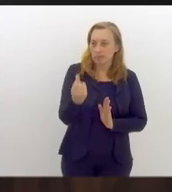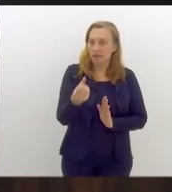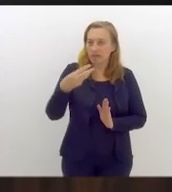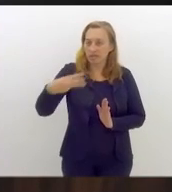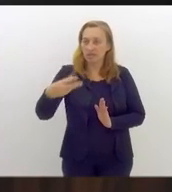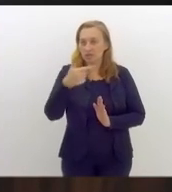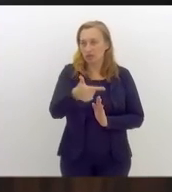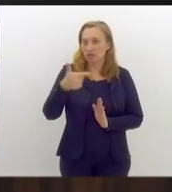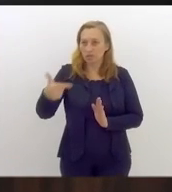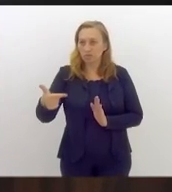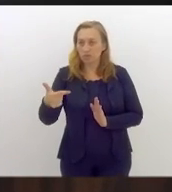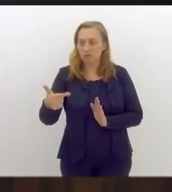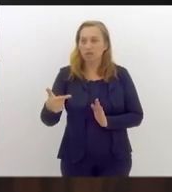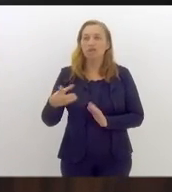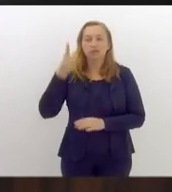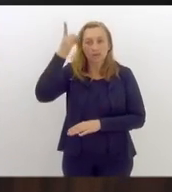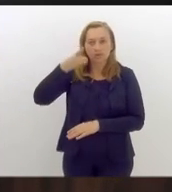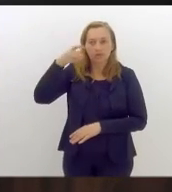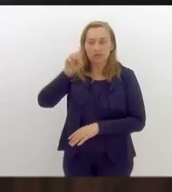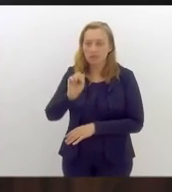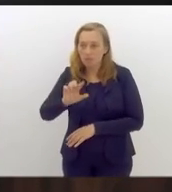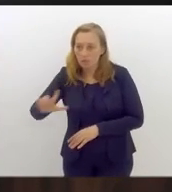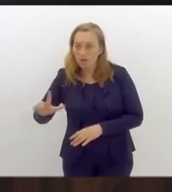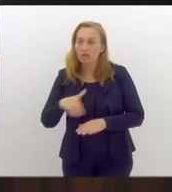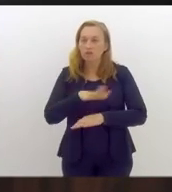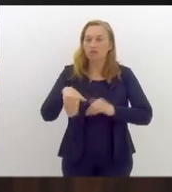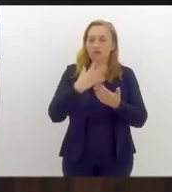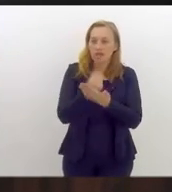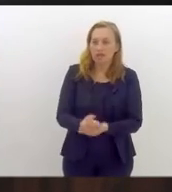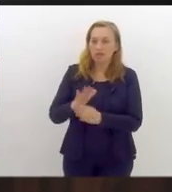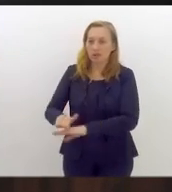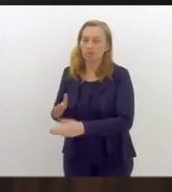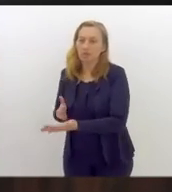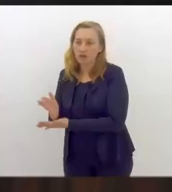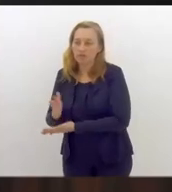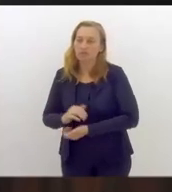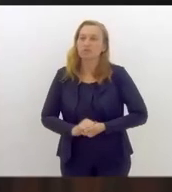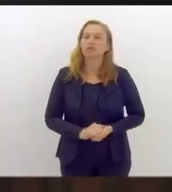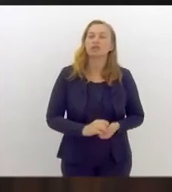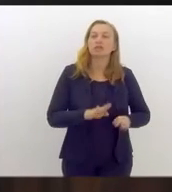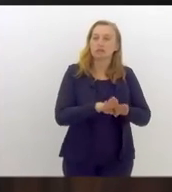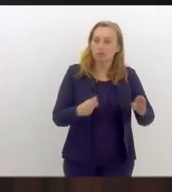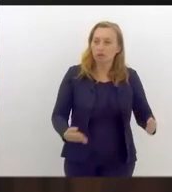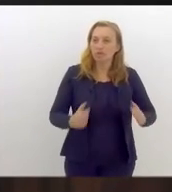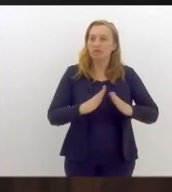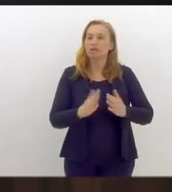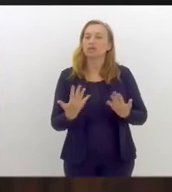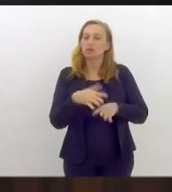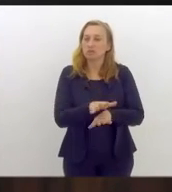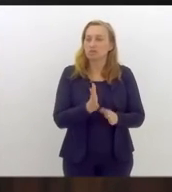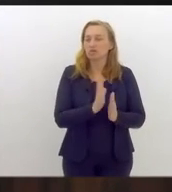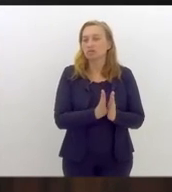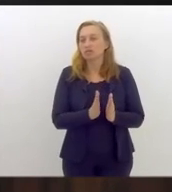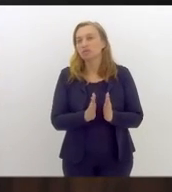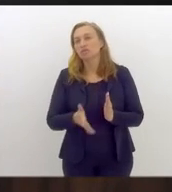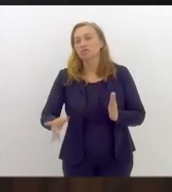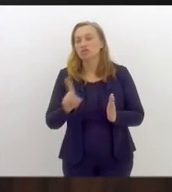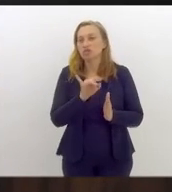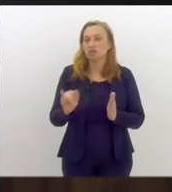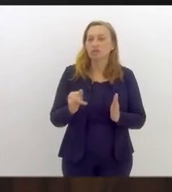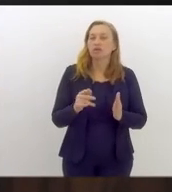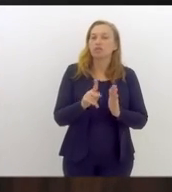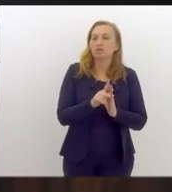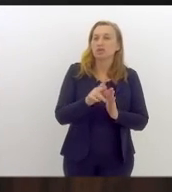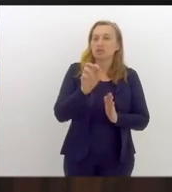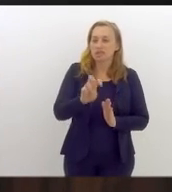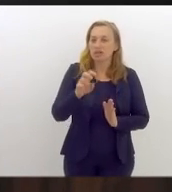22, do deputado Samuel Malafaia. Senhores que aprovam, permaneçam como estão, aprovado. Há sobre a mesa, inclusão, requerimento de inclusão na ordem do dia do